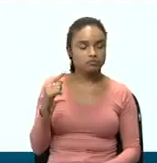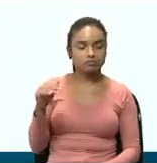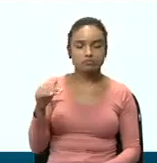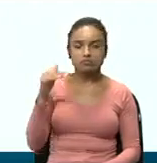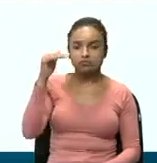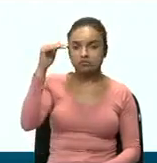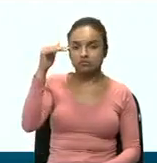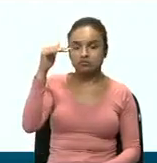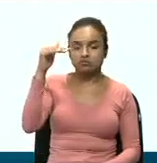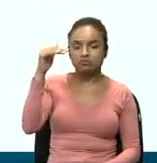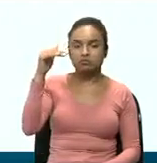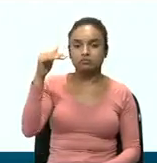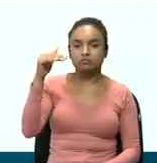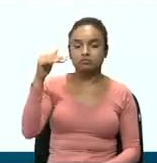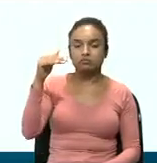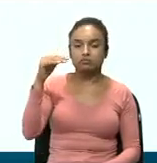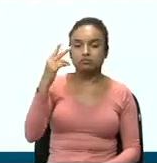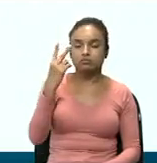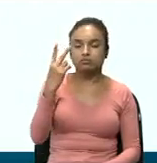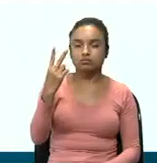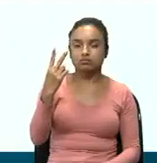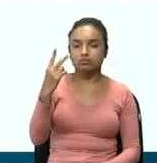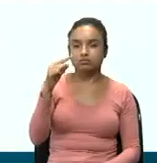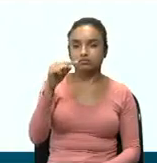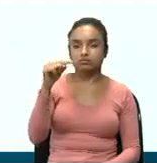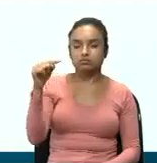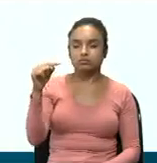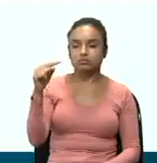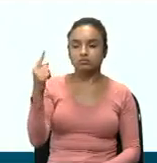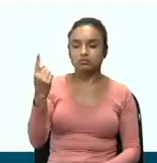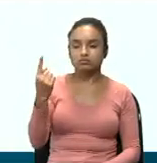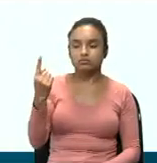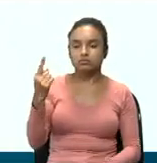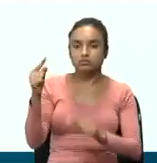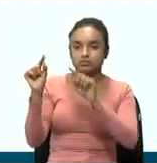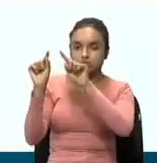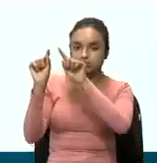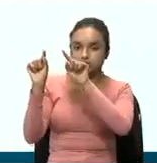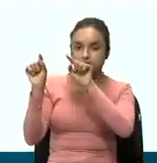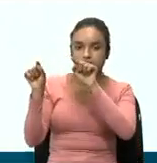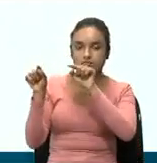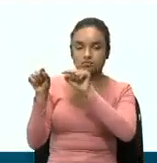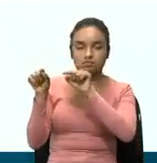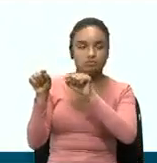elevado. O n vale 2, então 2 menos 1.